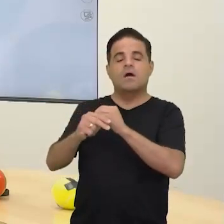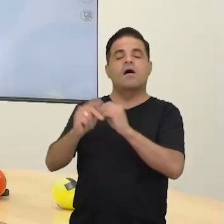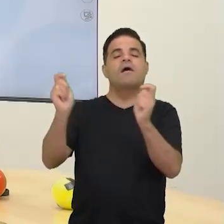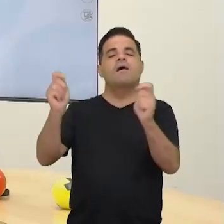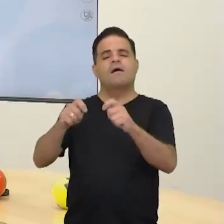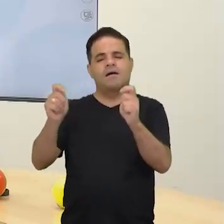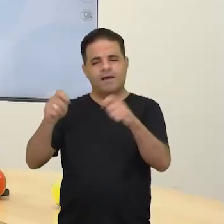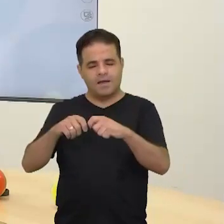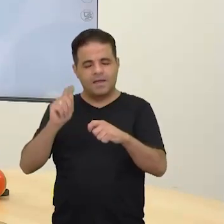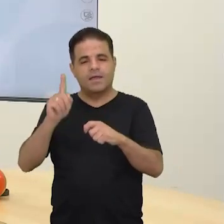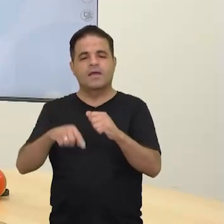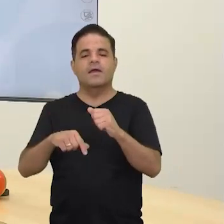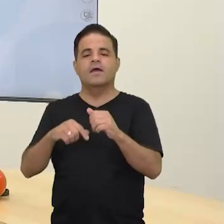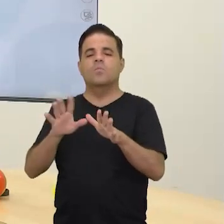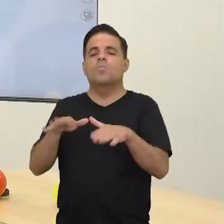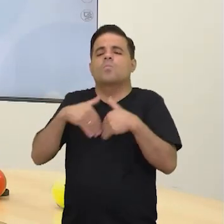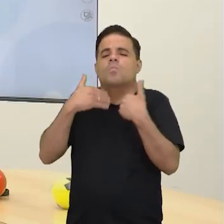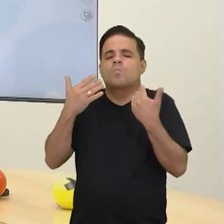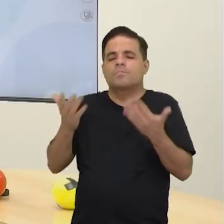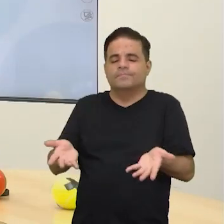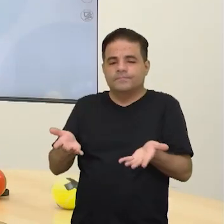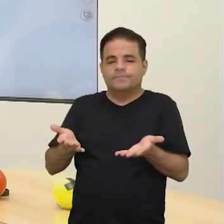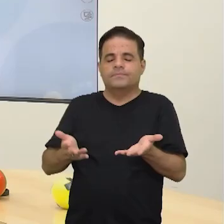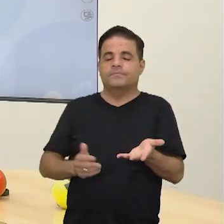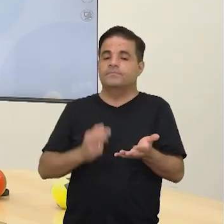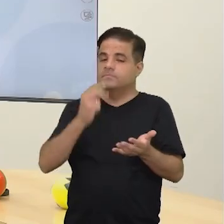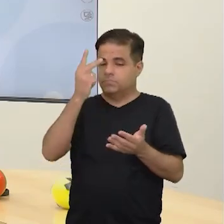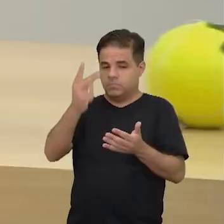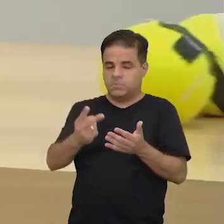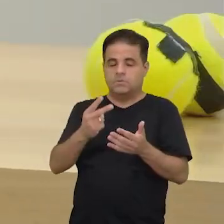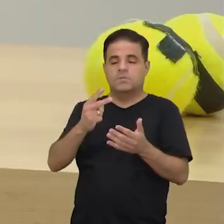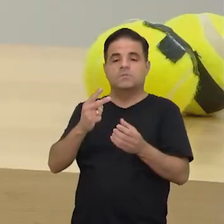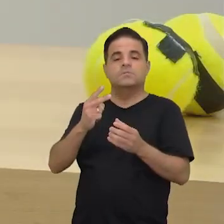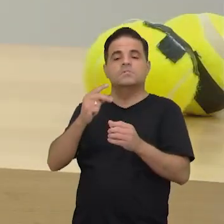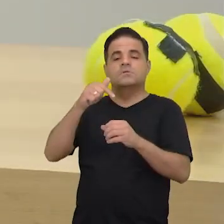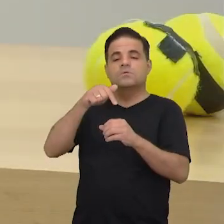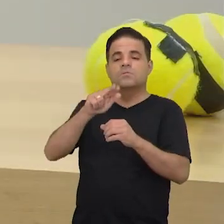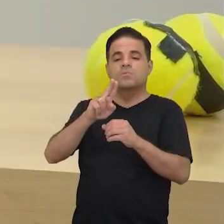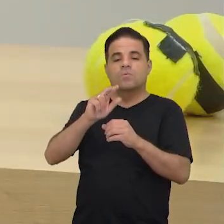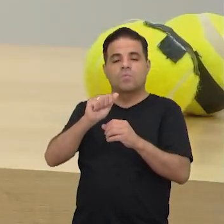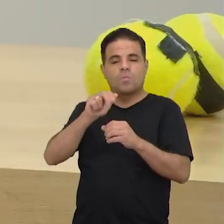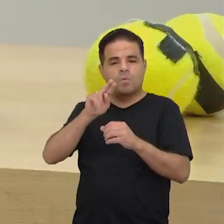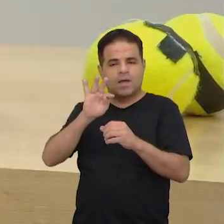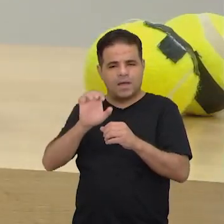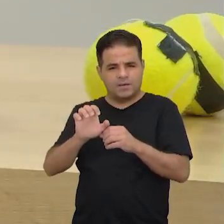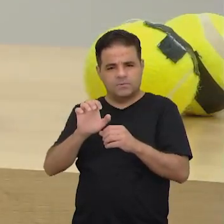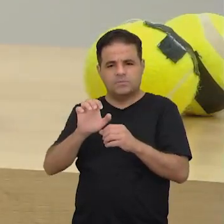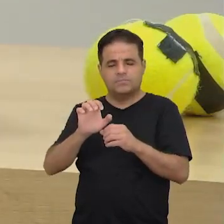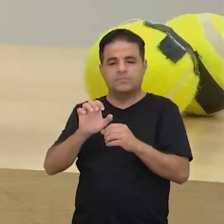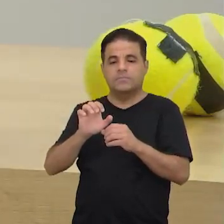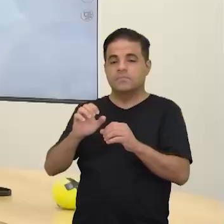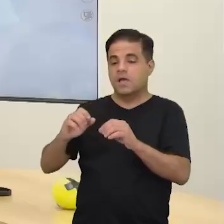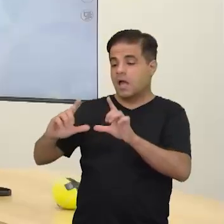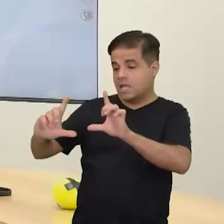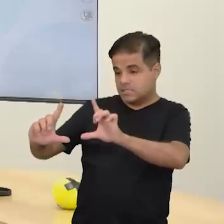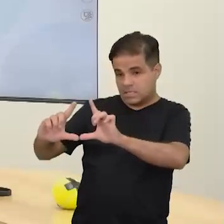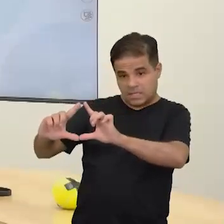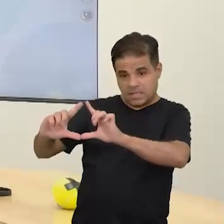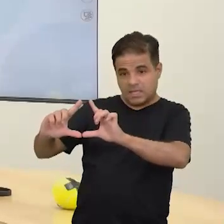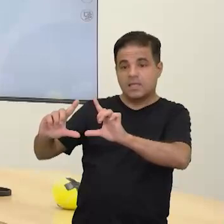feitos de quarks, né? Quais são o nêutron? 2 quark down e 1 quark up. Então aqui é um